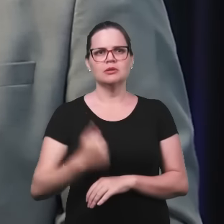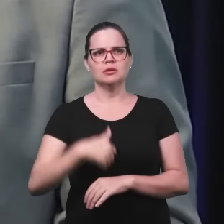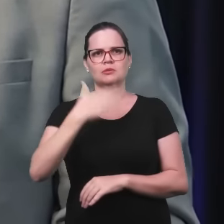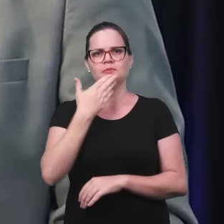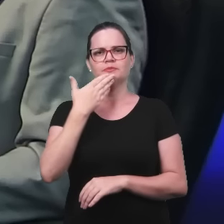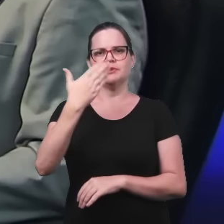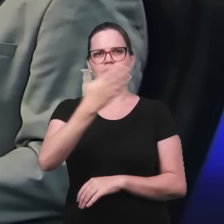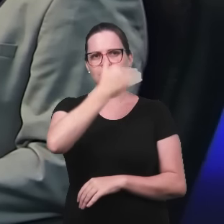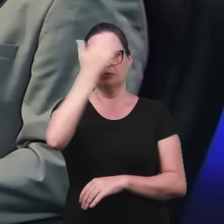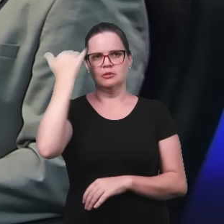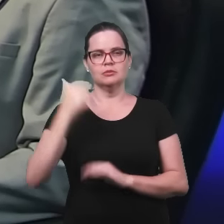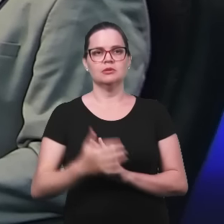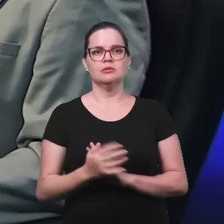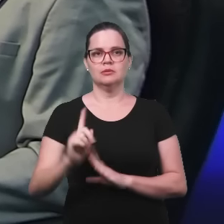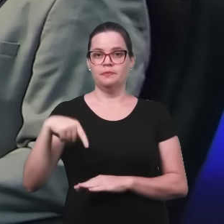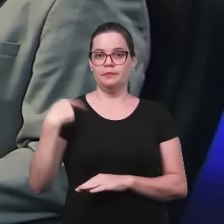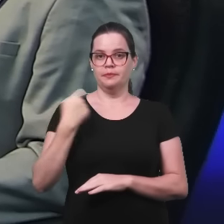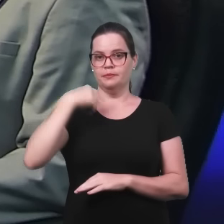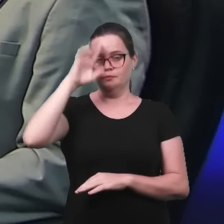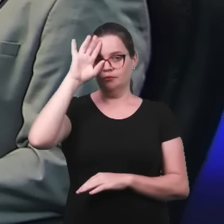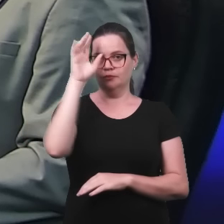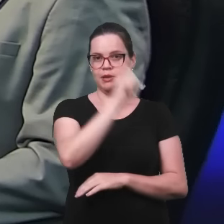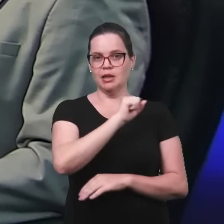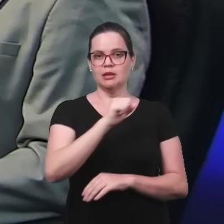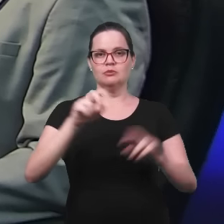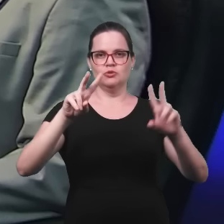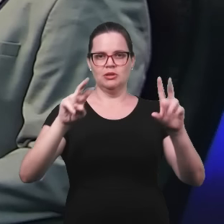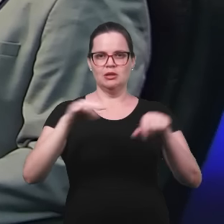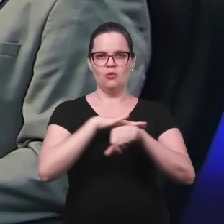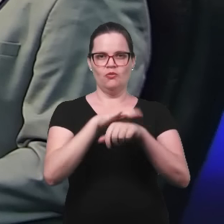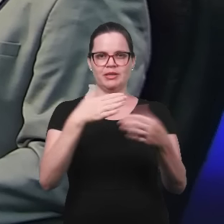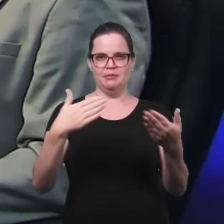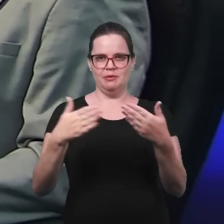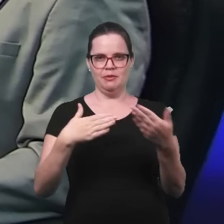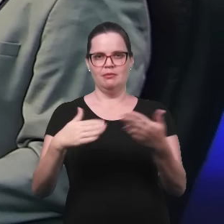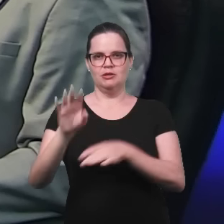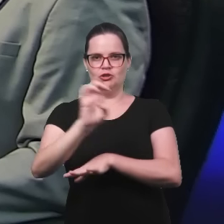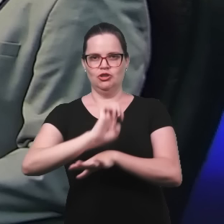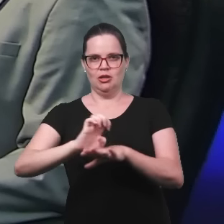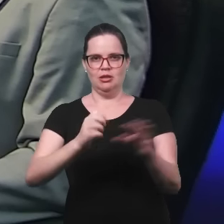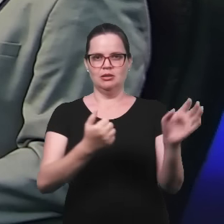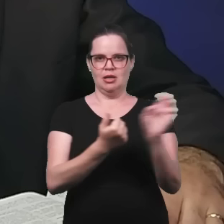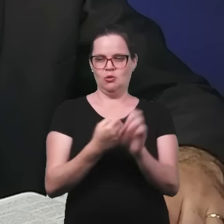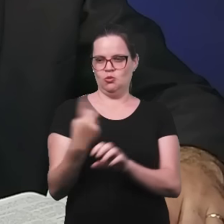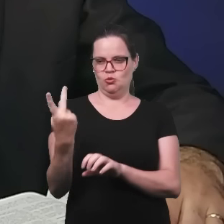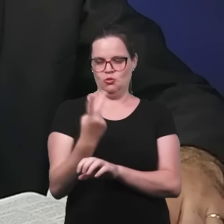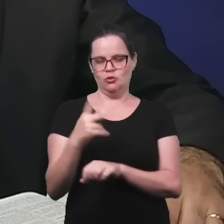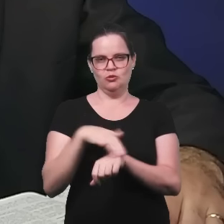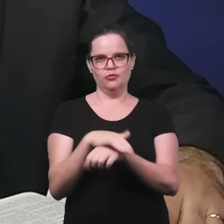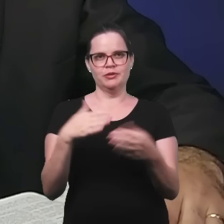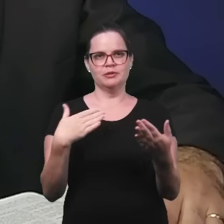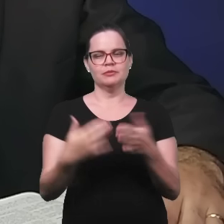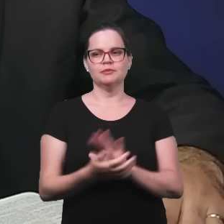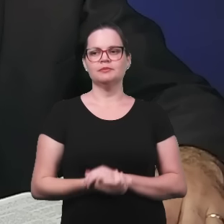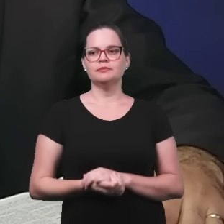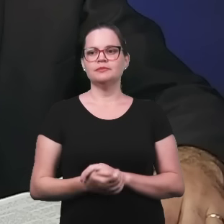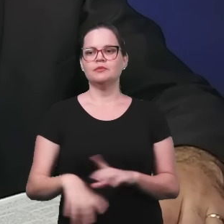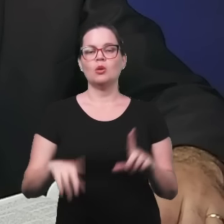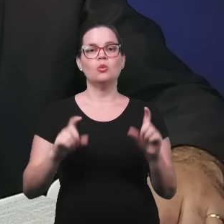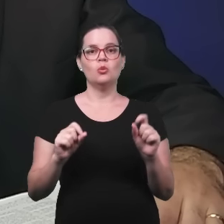sábio. O É. ensino que fica nesse diálogo de Elias com Eliseu, porque o que